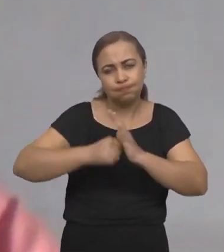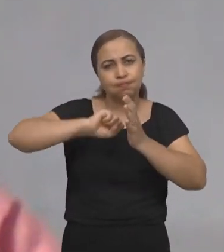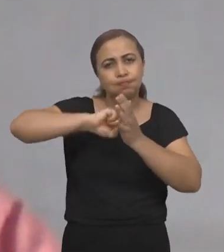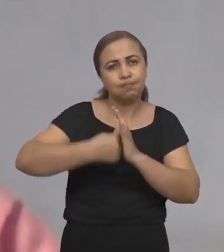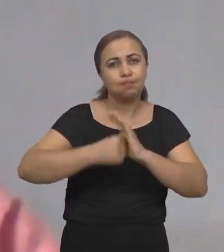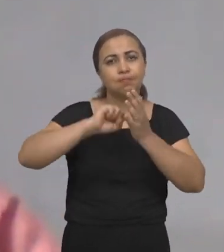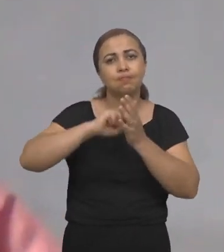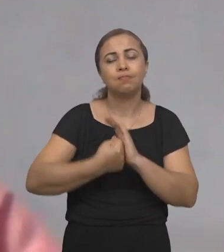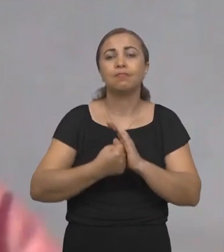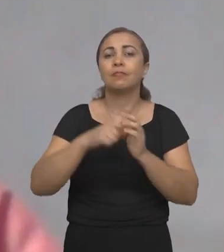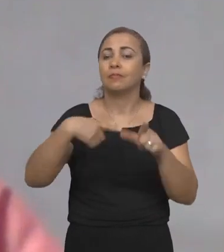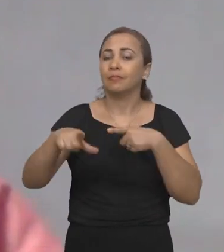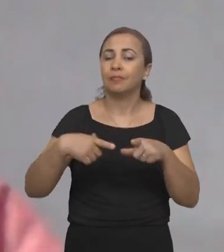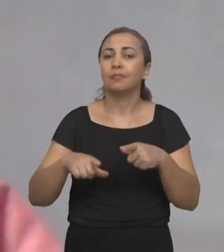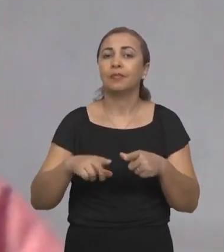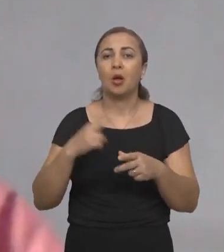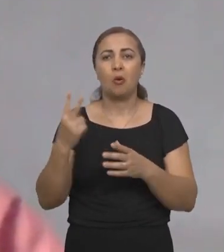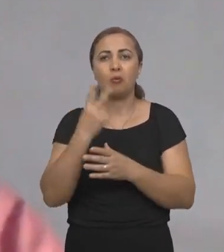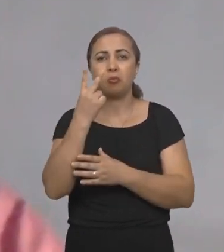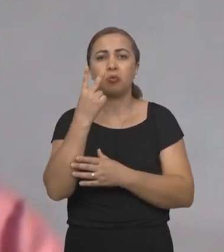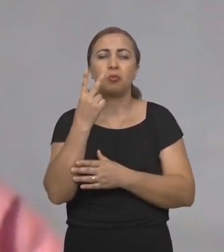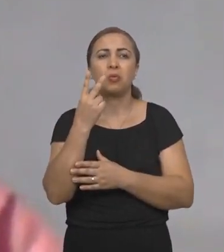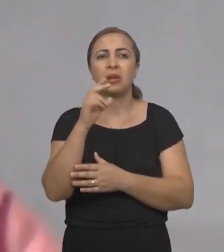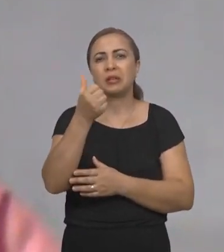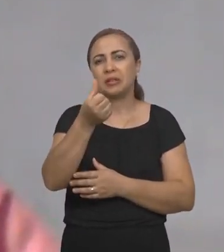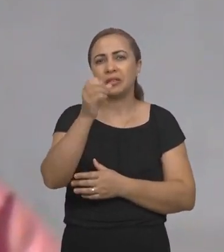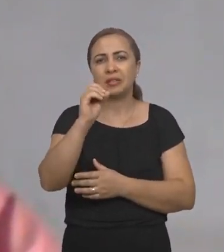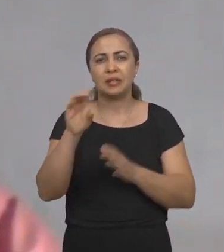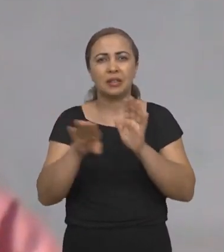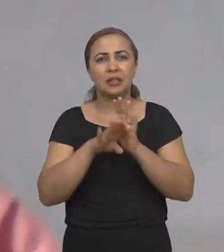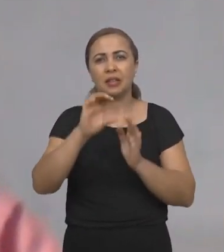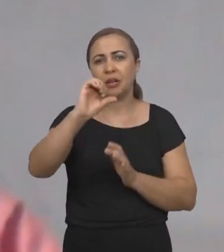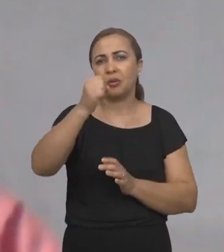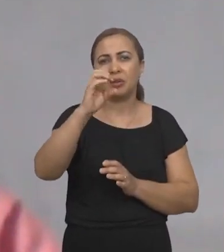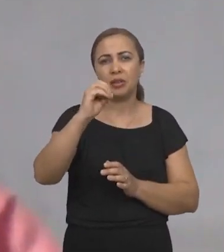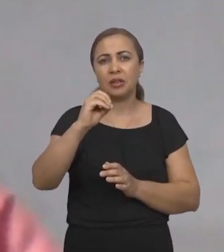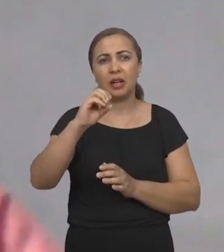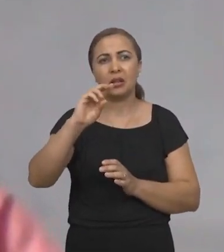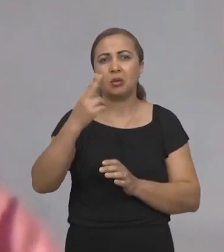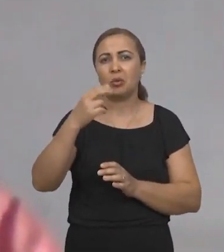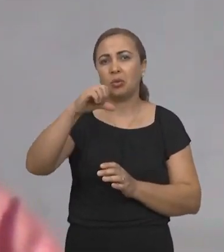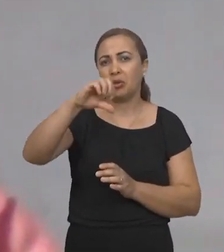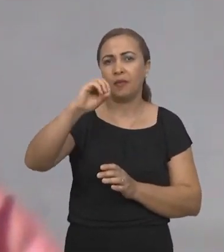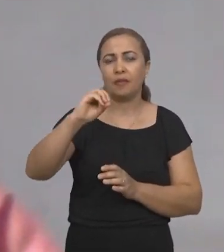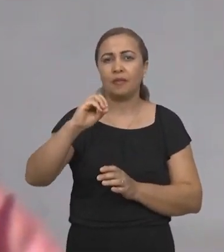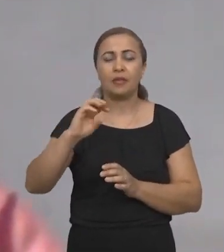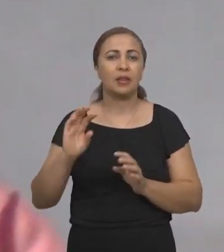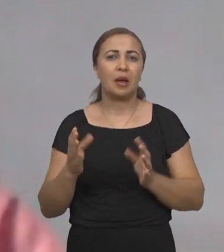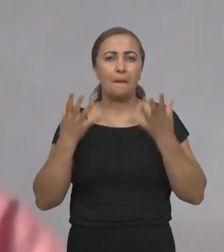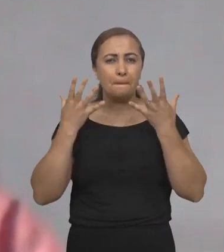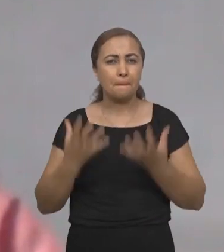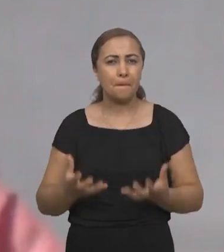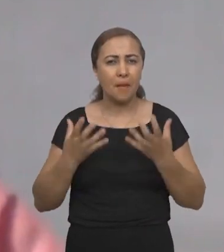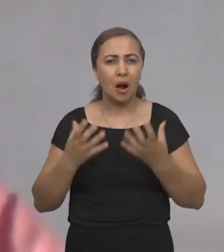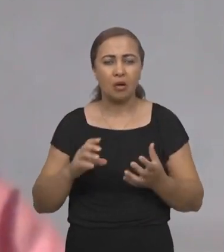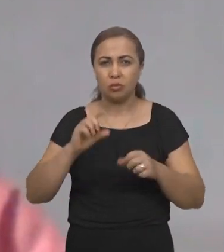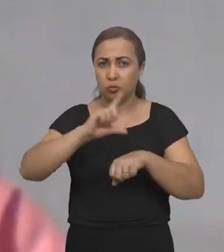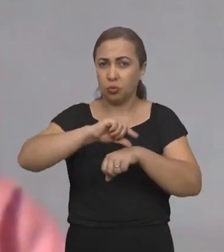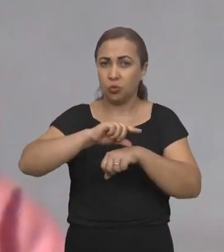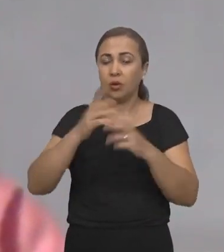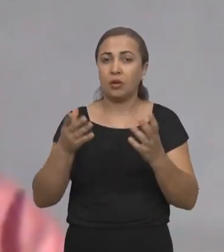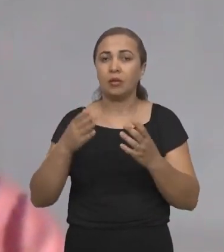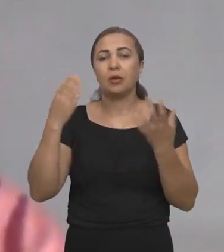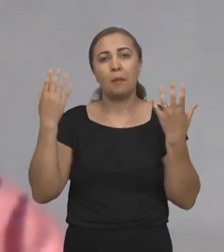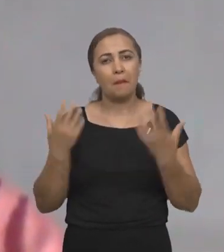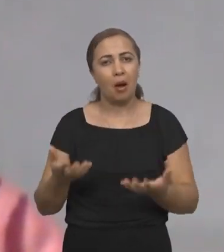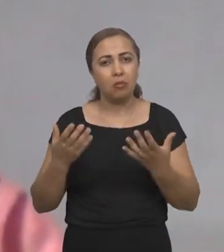de 60 a 80, 90 toneladas por hora. Nós temos agora um